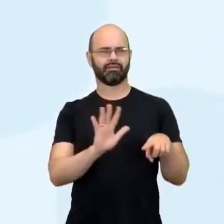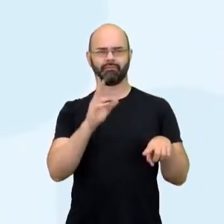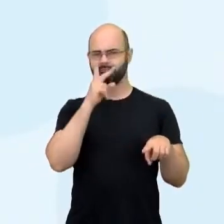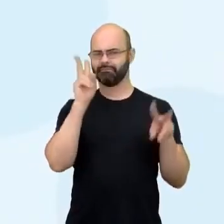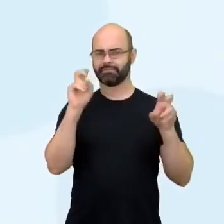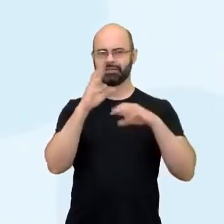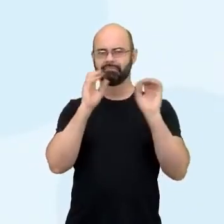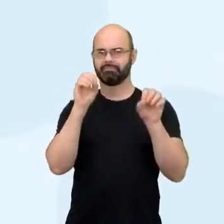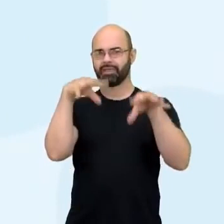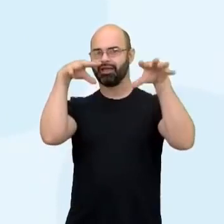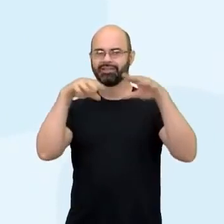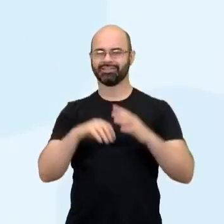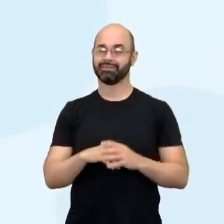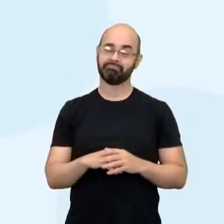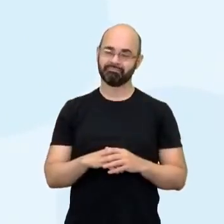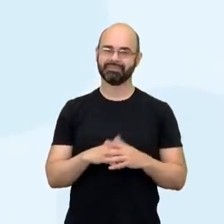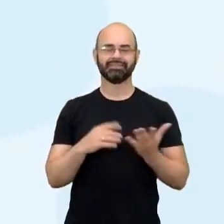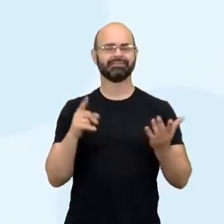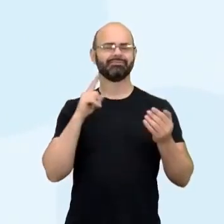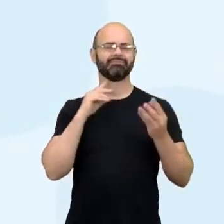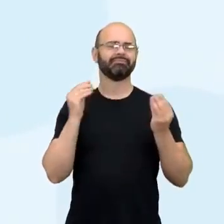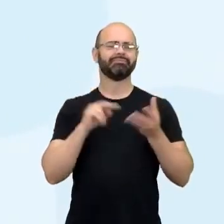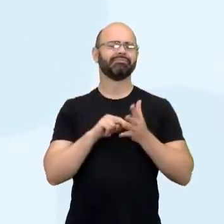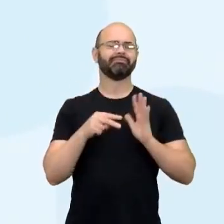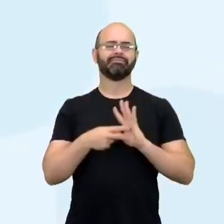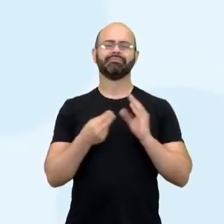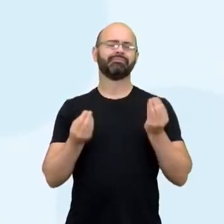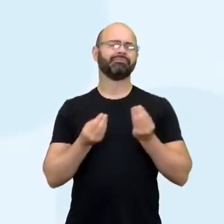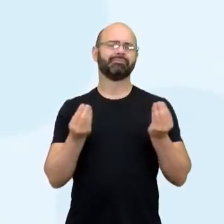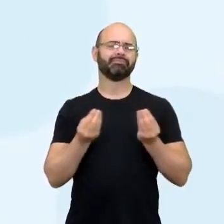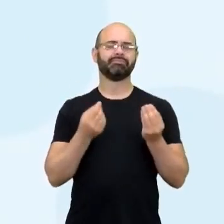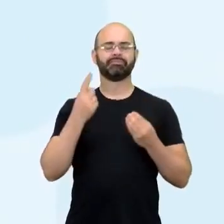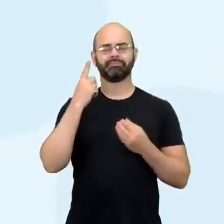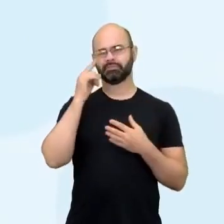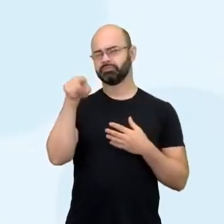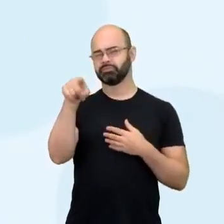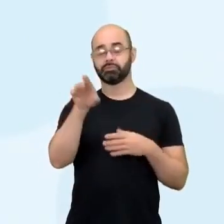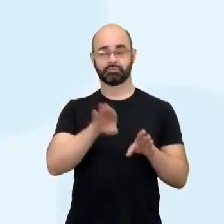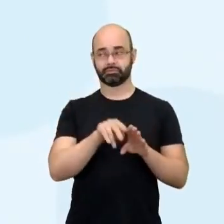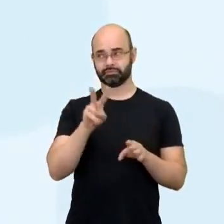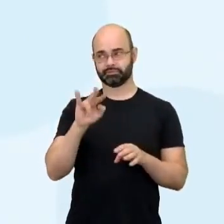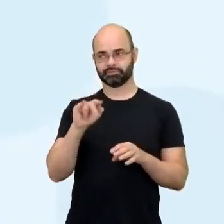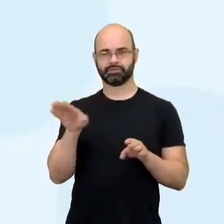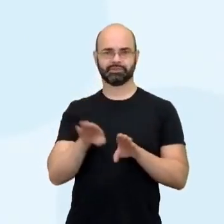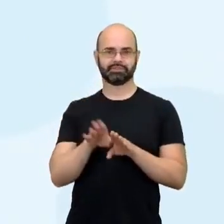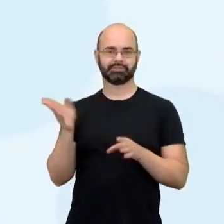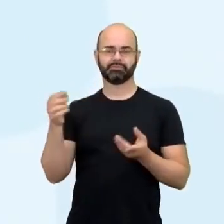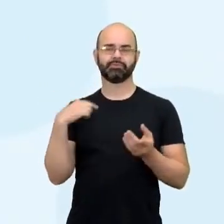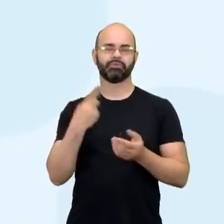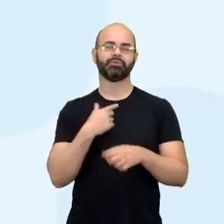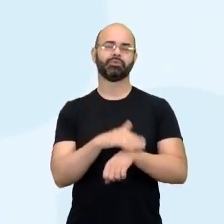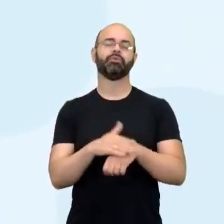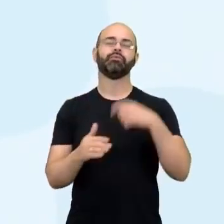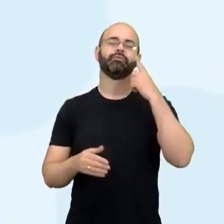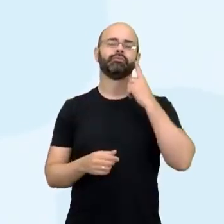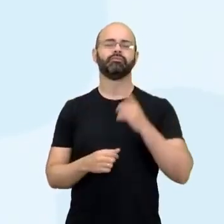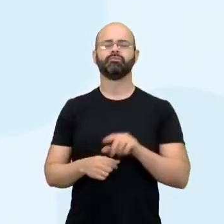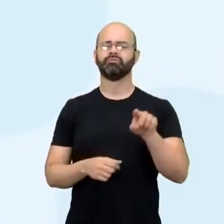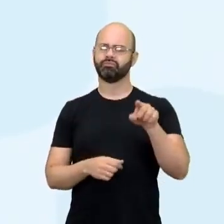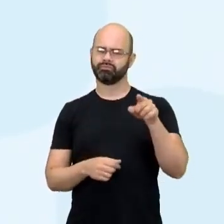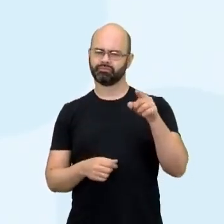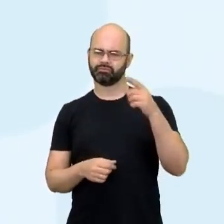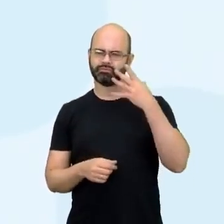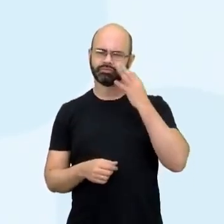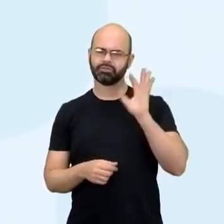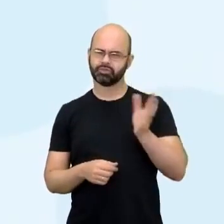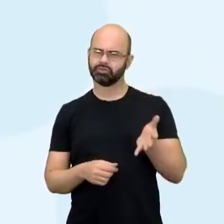vai começar fazendo uma definiçãozinha. Bom, você já prestou, serve para você também, Vivi. Vamos conversar aí. Você já Vamos. prestou